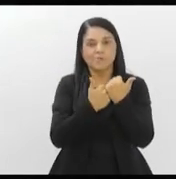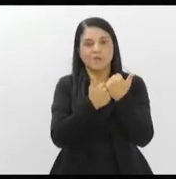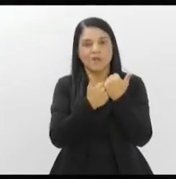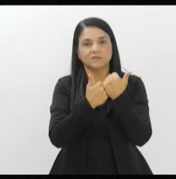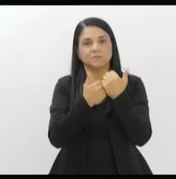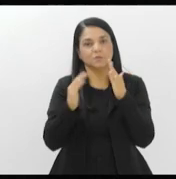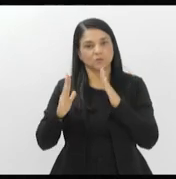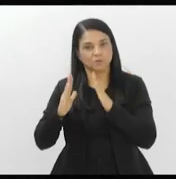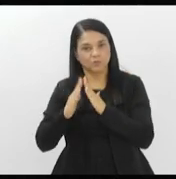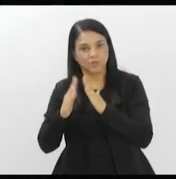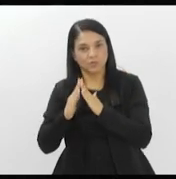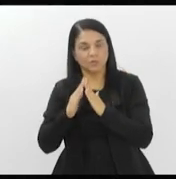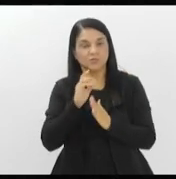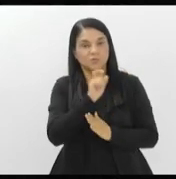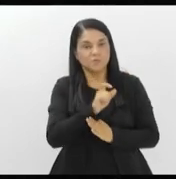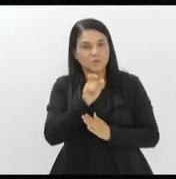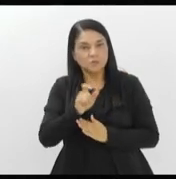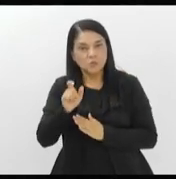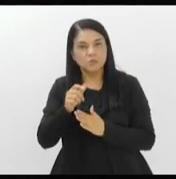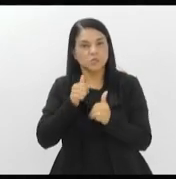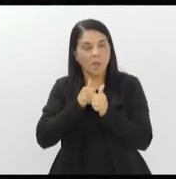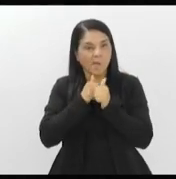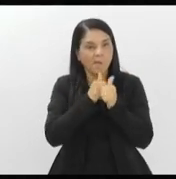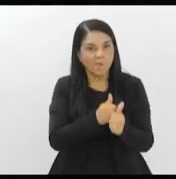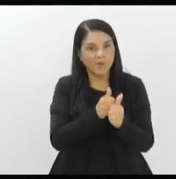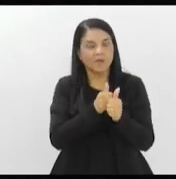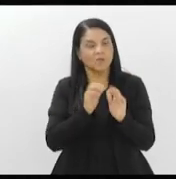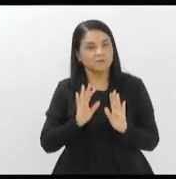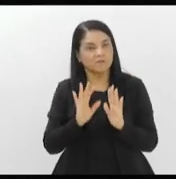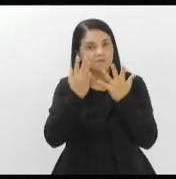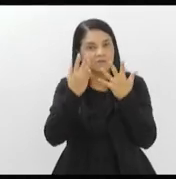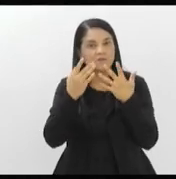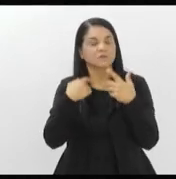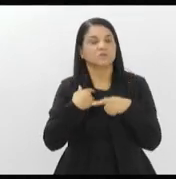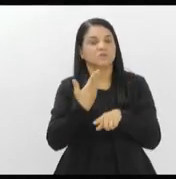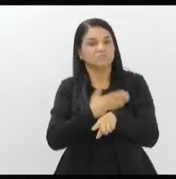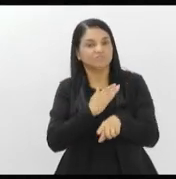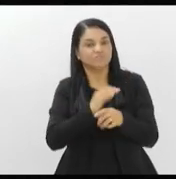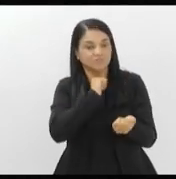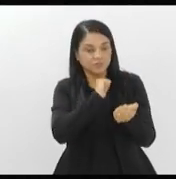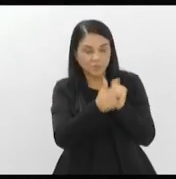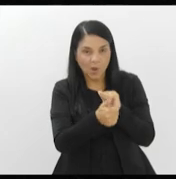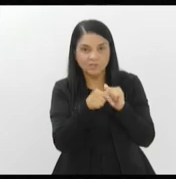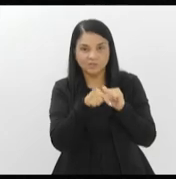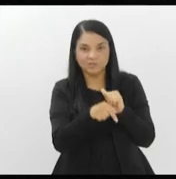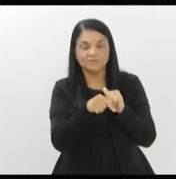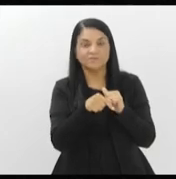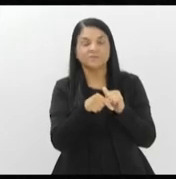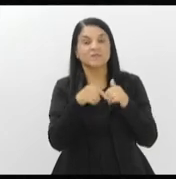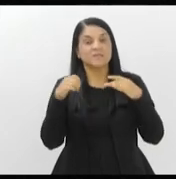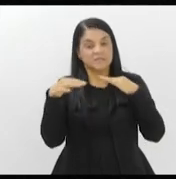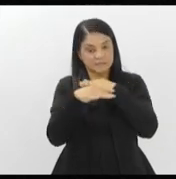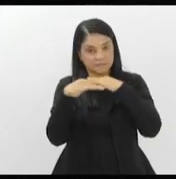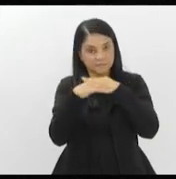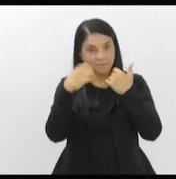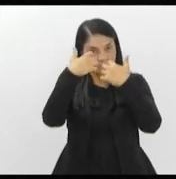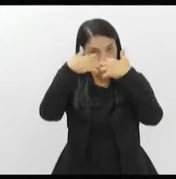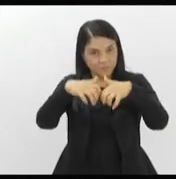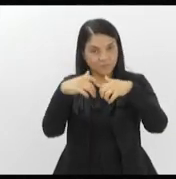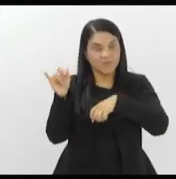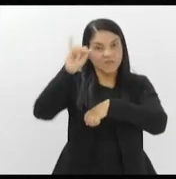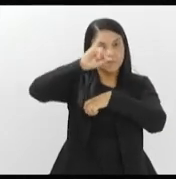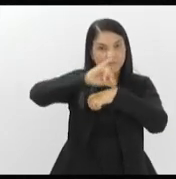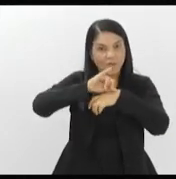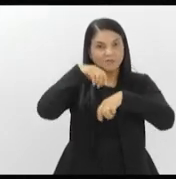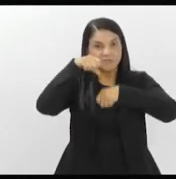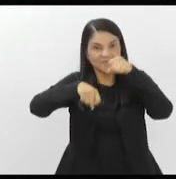pelos moradores, pelas pessoas que acompanham esses eventos, que praticam esse esporte, de declarar Petrópolis capital estadual do